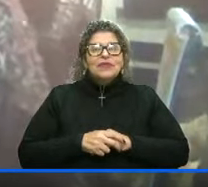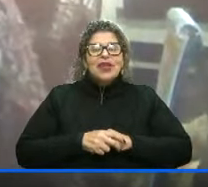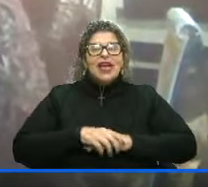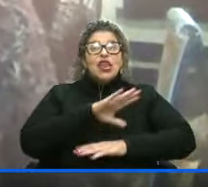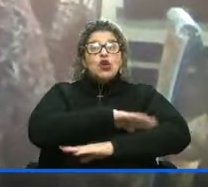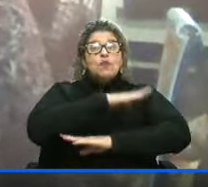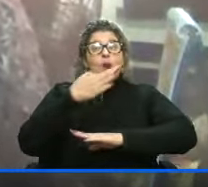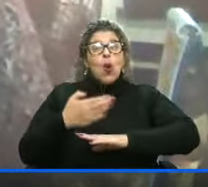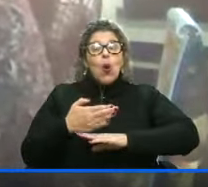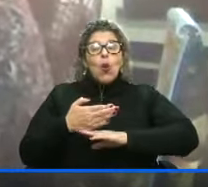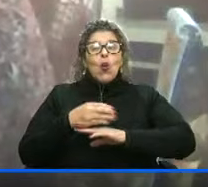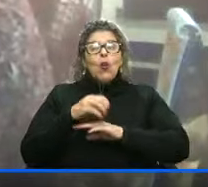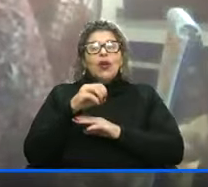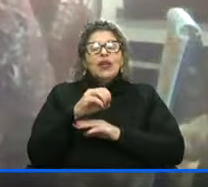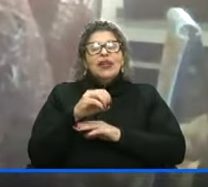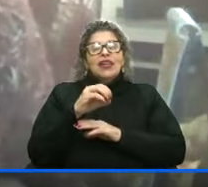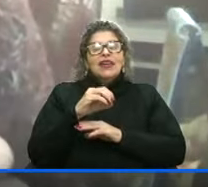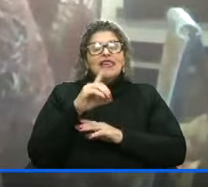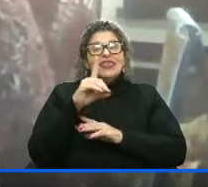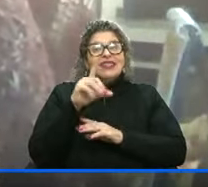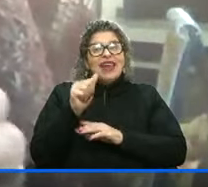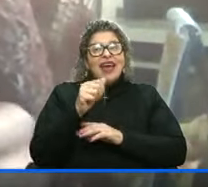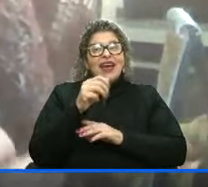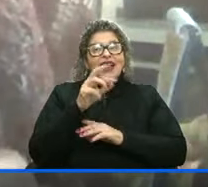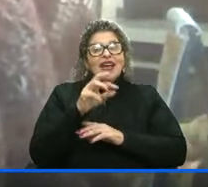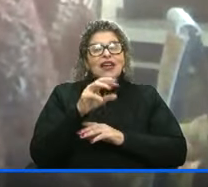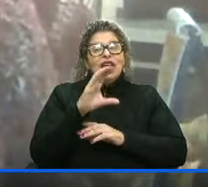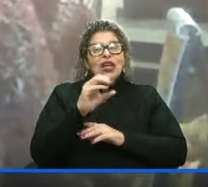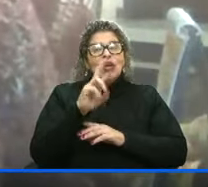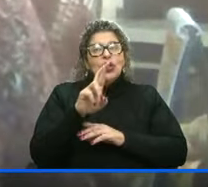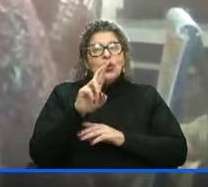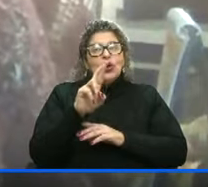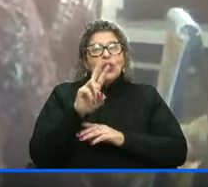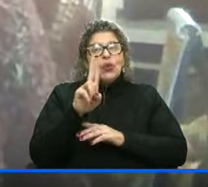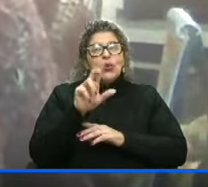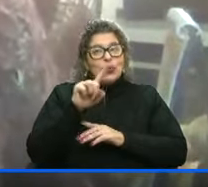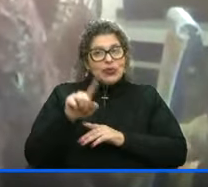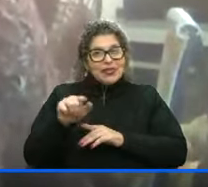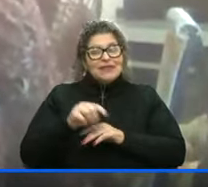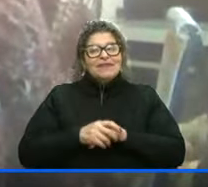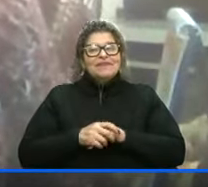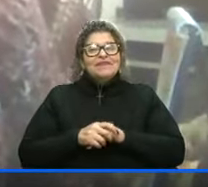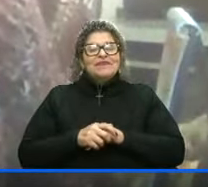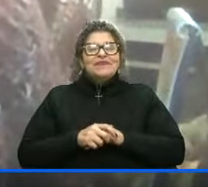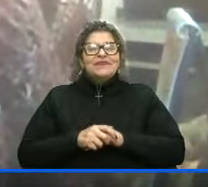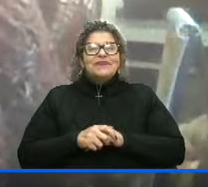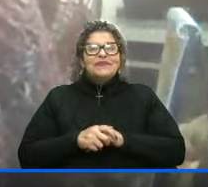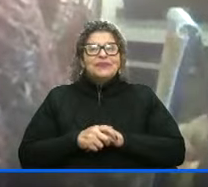Cruz, né? Ele ainda é coordenadora do Fórum Municipal dos Direitos da Criança e do Adolescente.